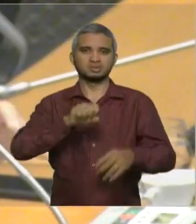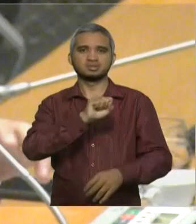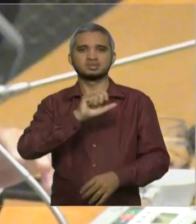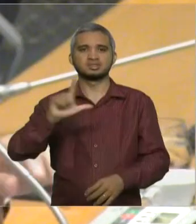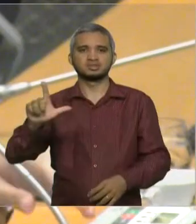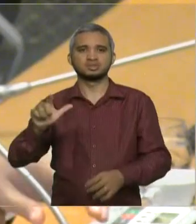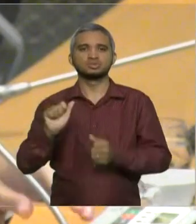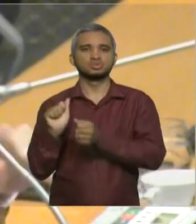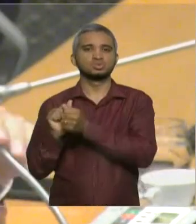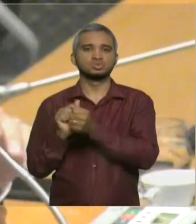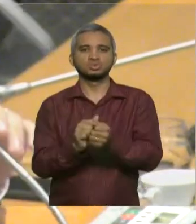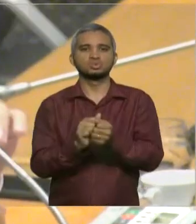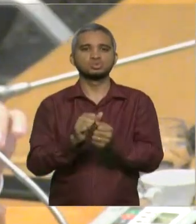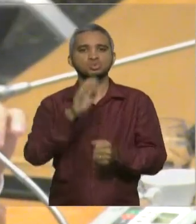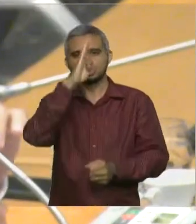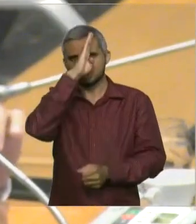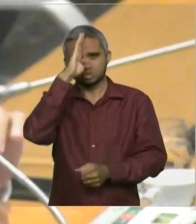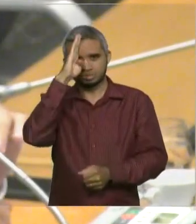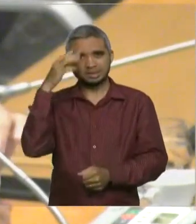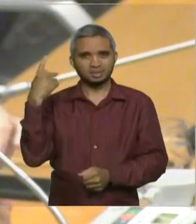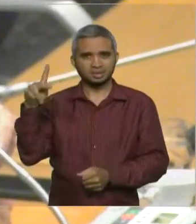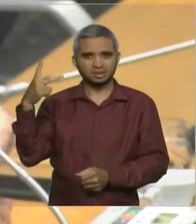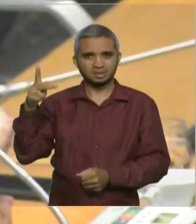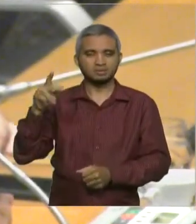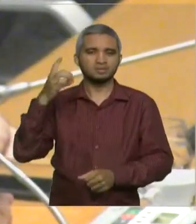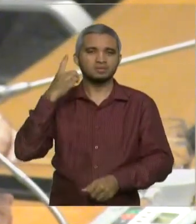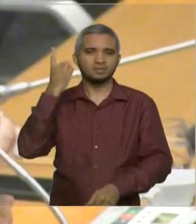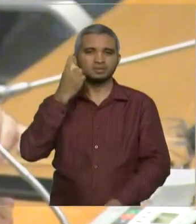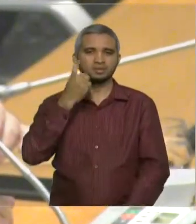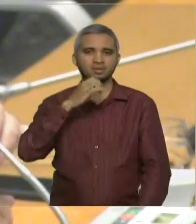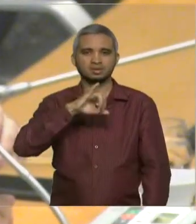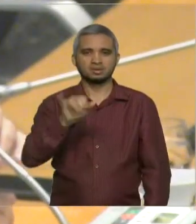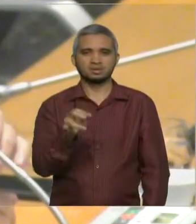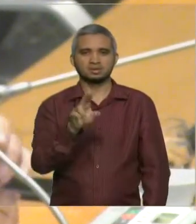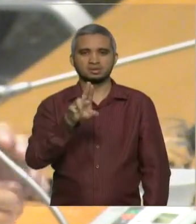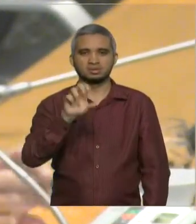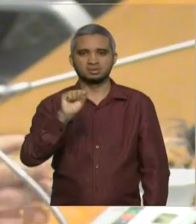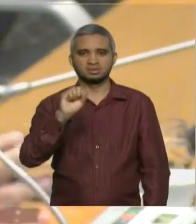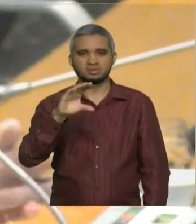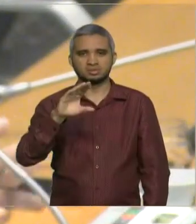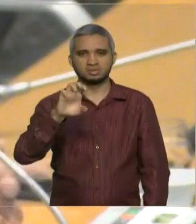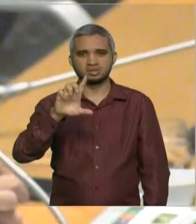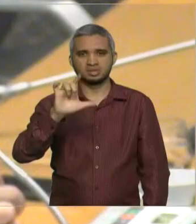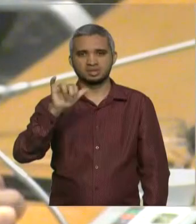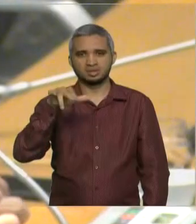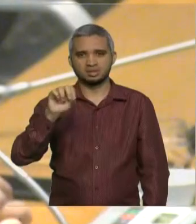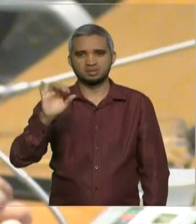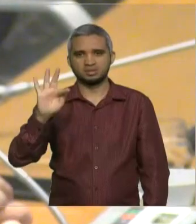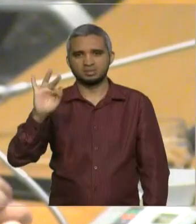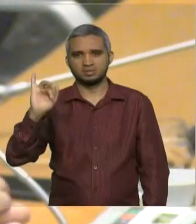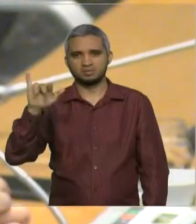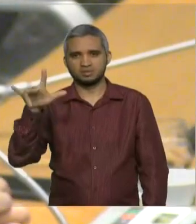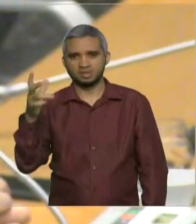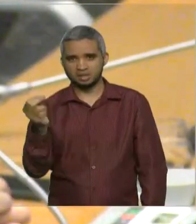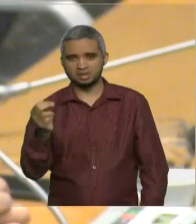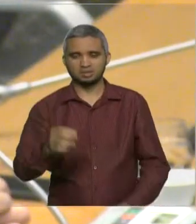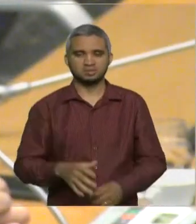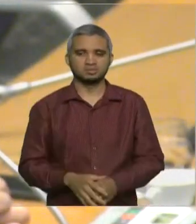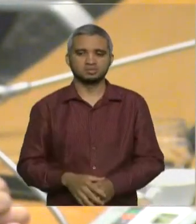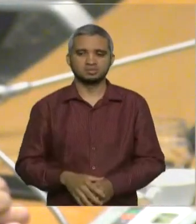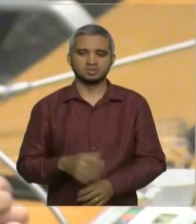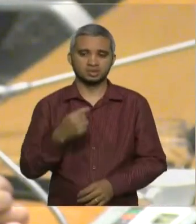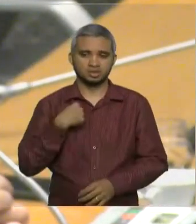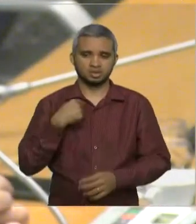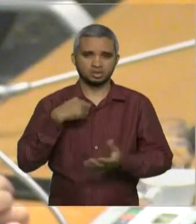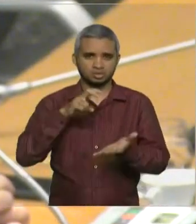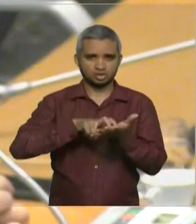sobrinho, o deputado Juscelino Filho. E quando eu acordei de manhã, tinha uma ligação do